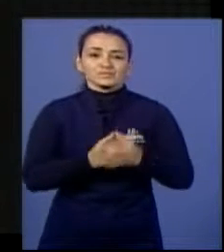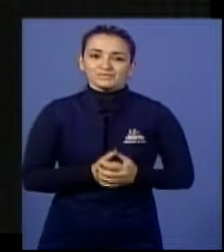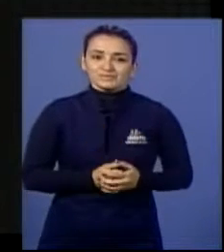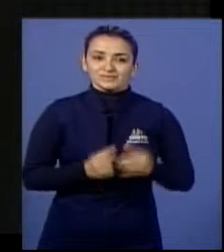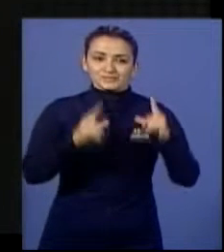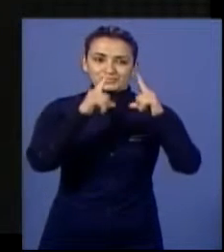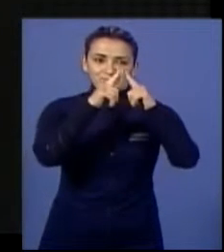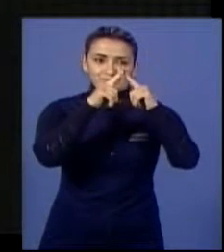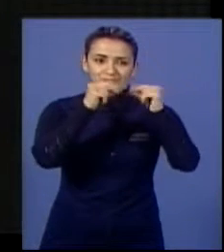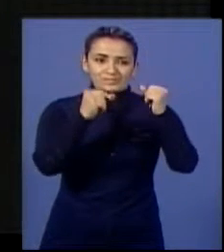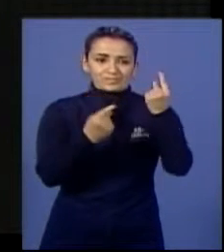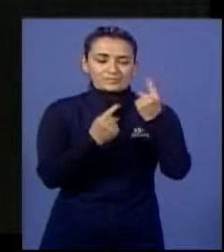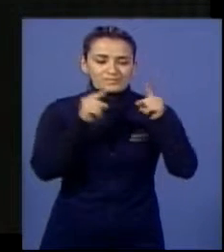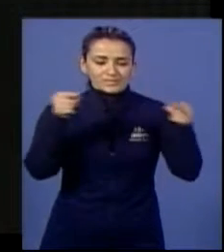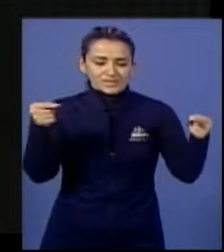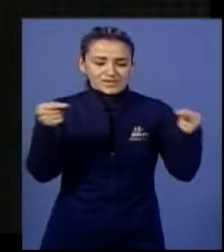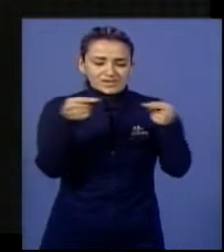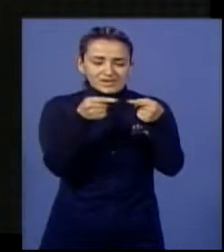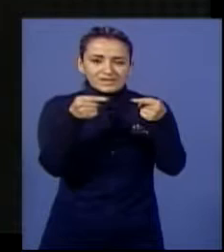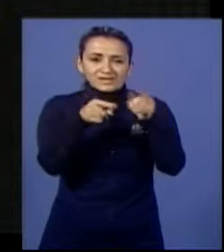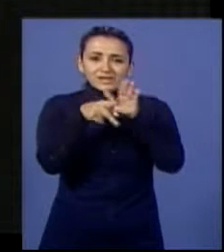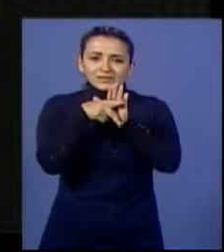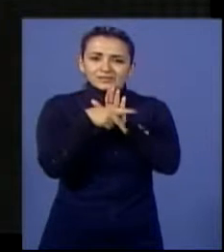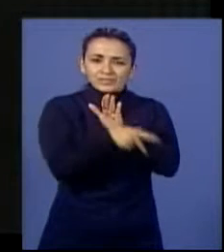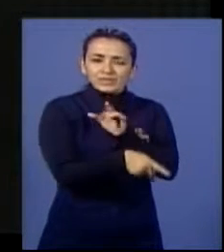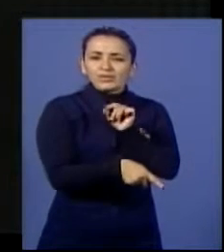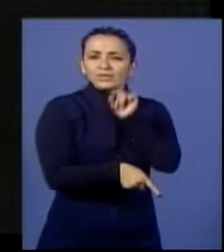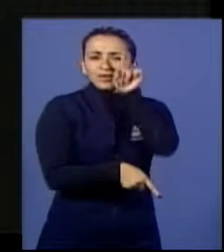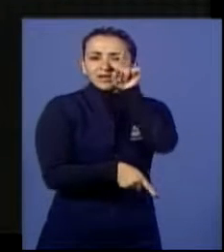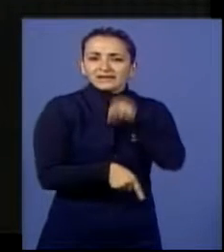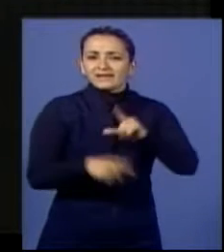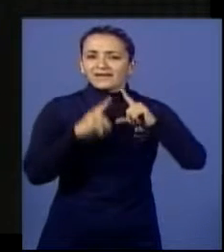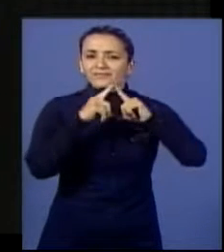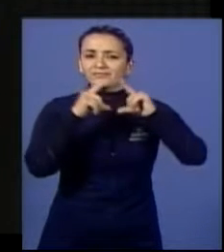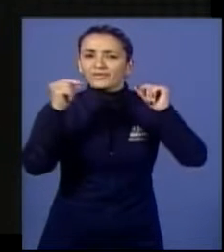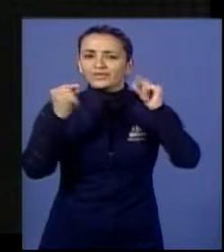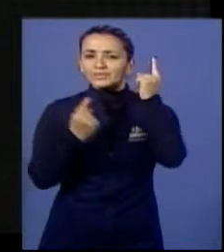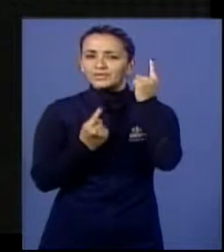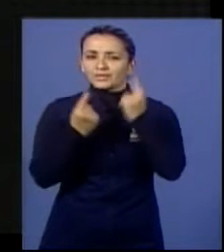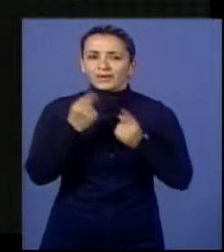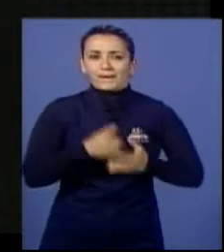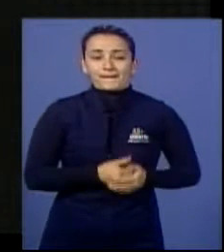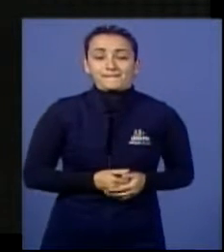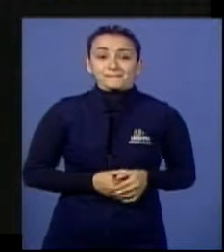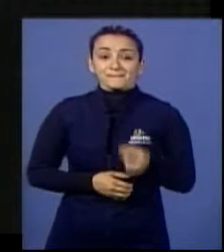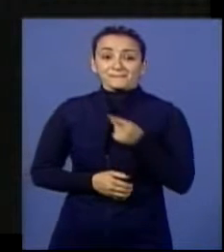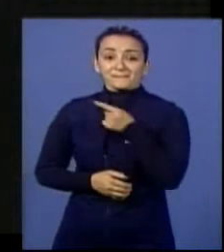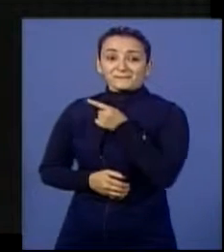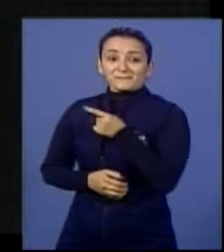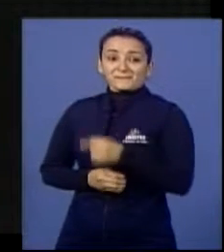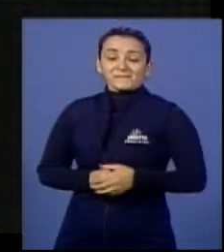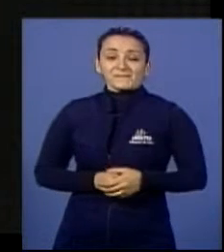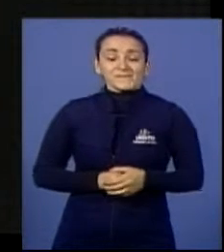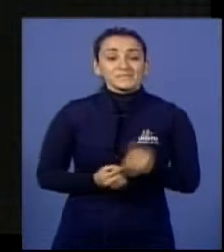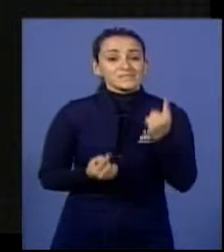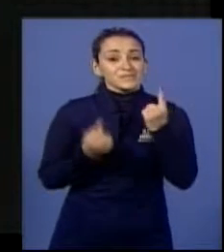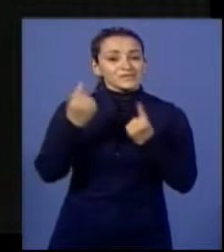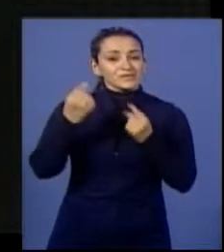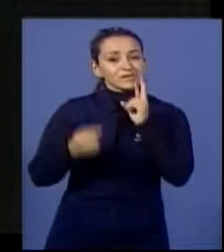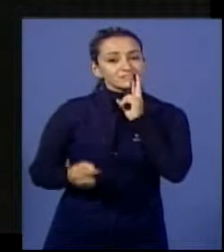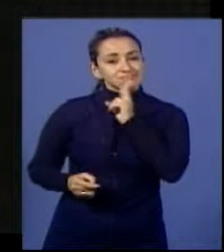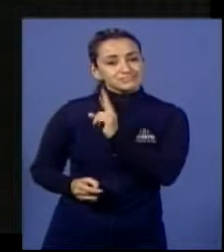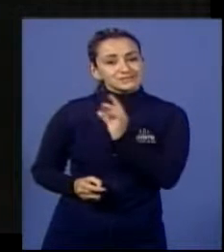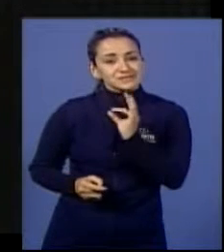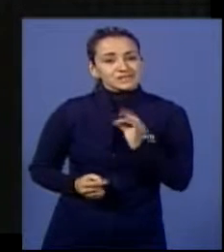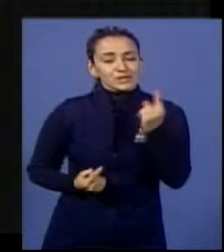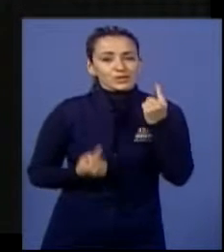a fórmula que se enquadra nas características da molécula investigada é... Então ele propõe fórmulas para você e quer saber qual dessas